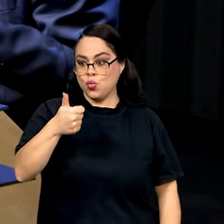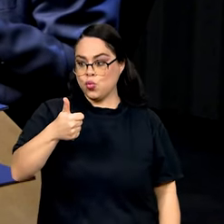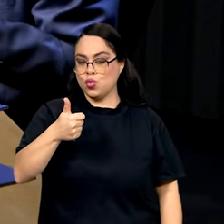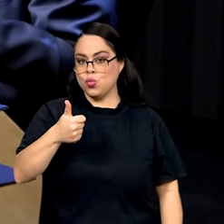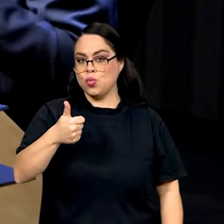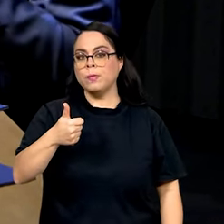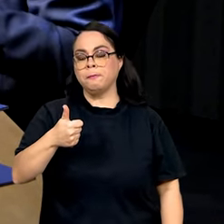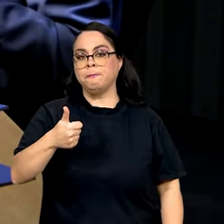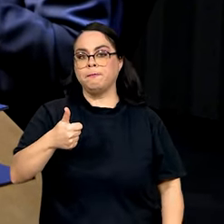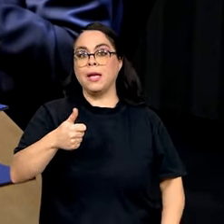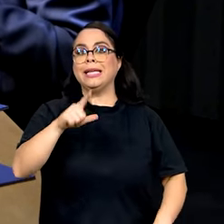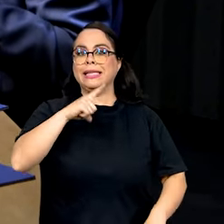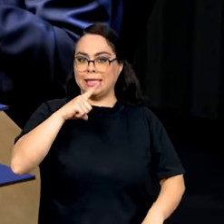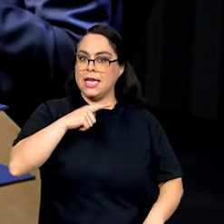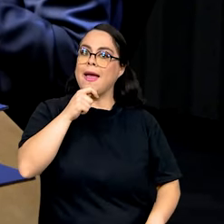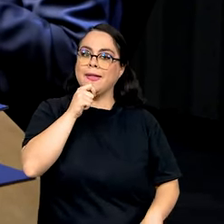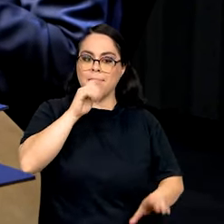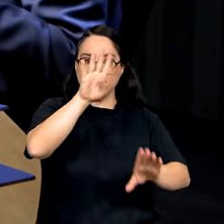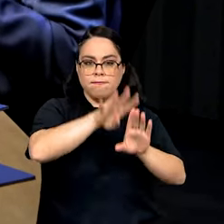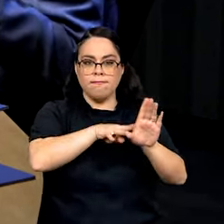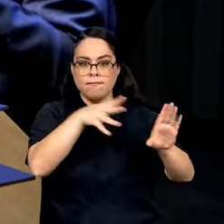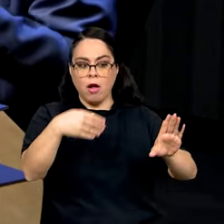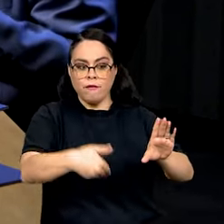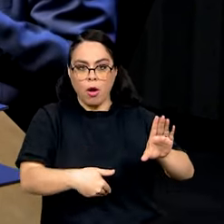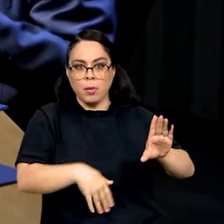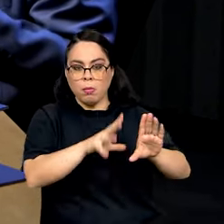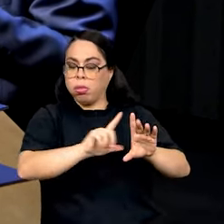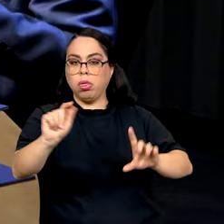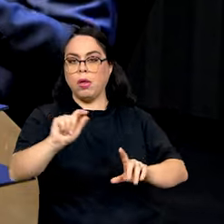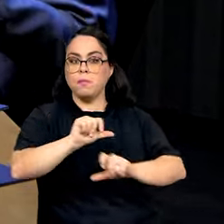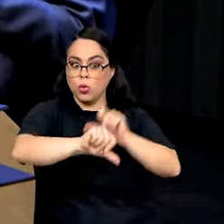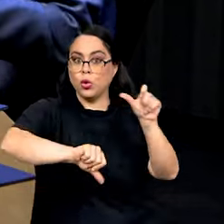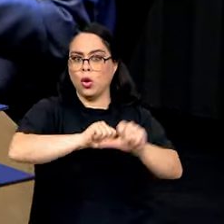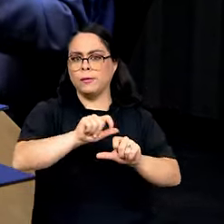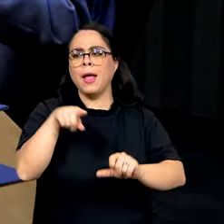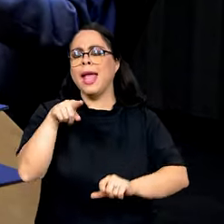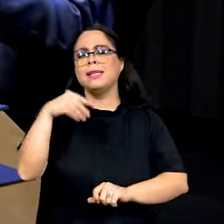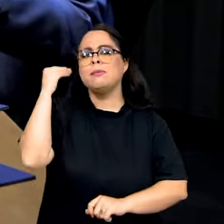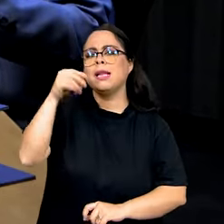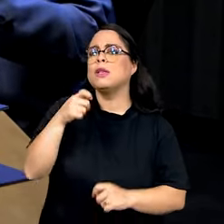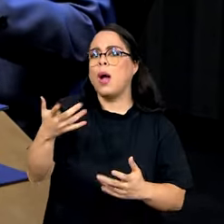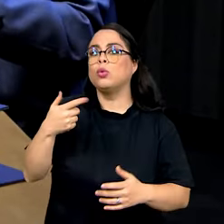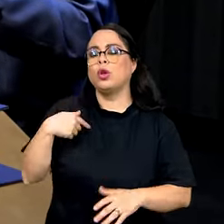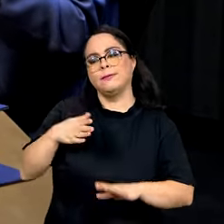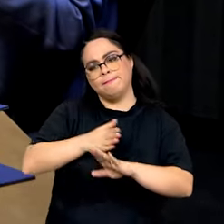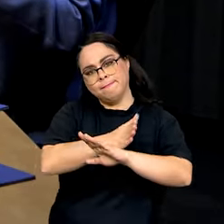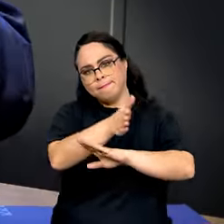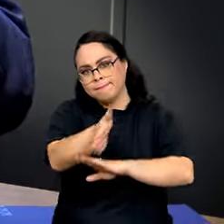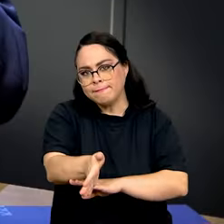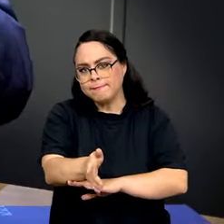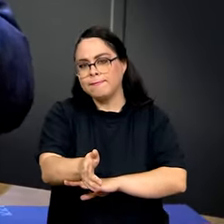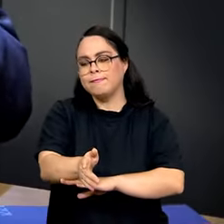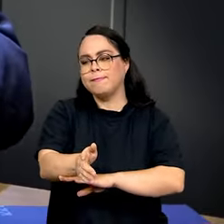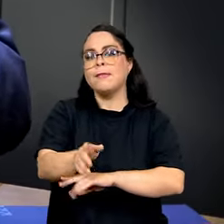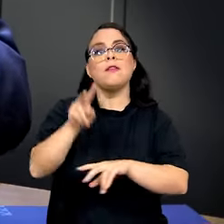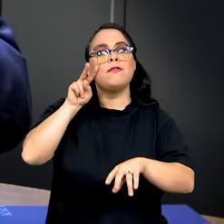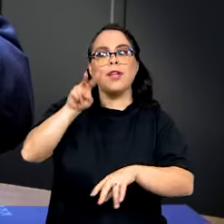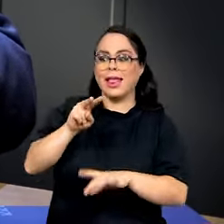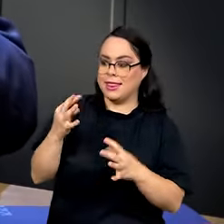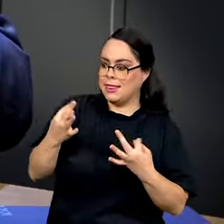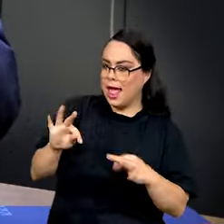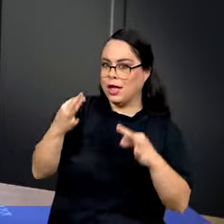2021 saiu do mapa da fome o que que eles fizeram então a gente foi conhecer a experiência por o avanço